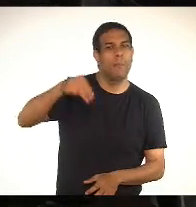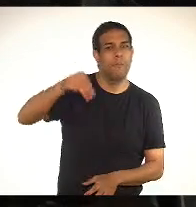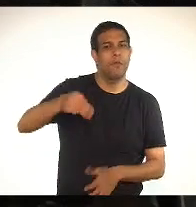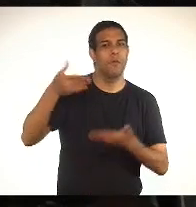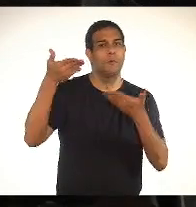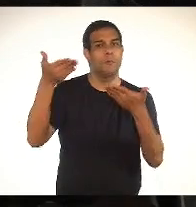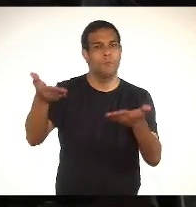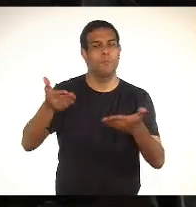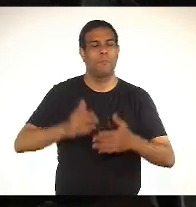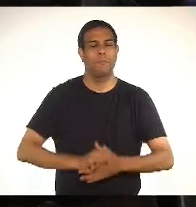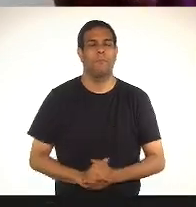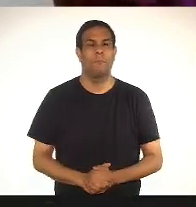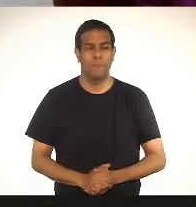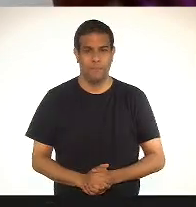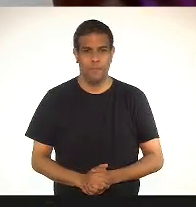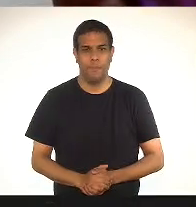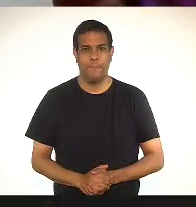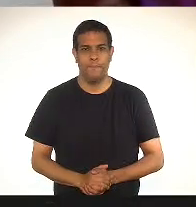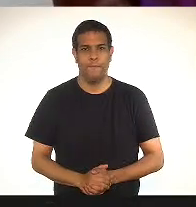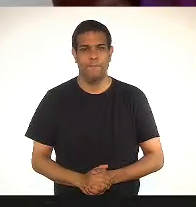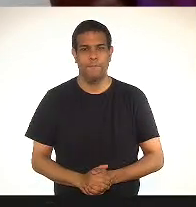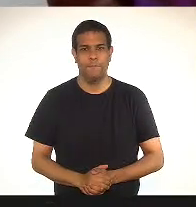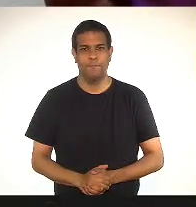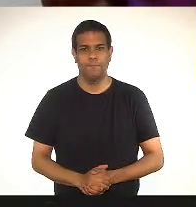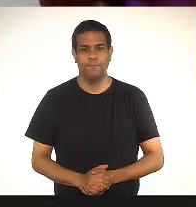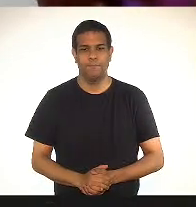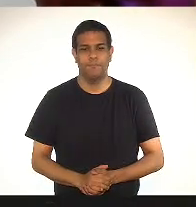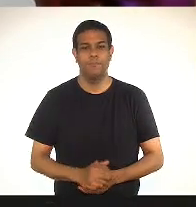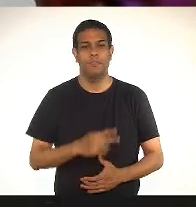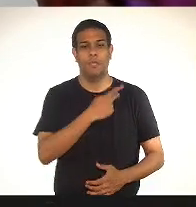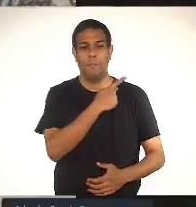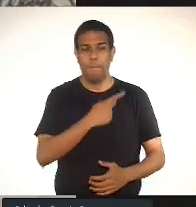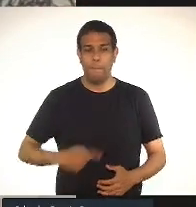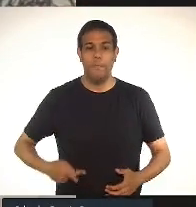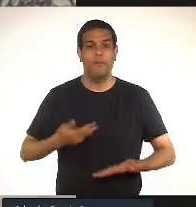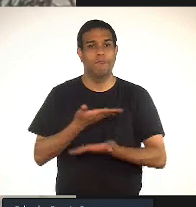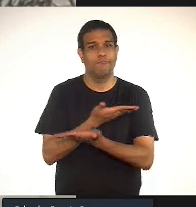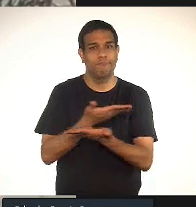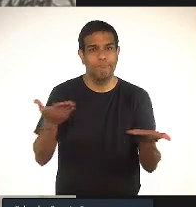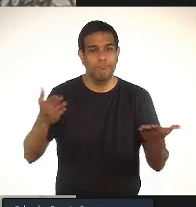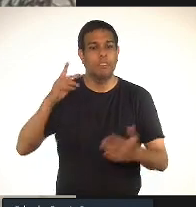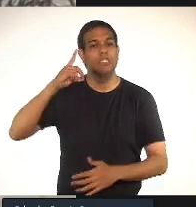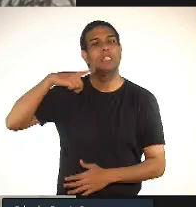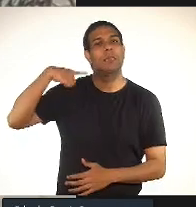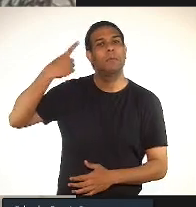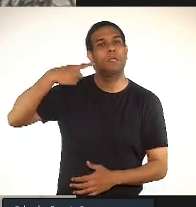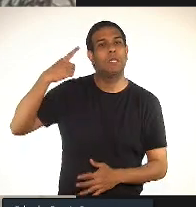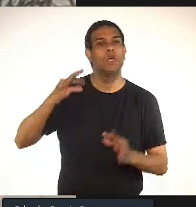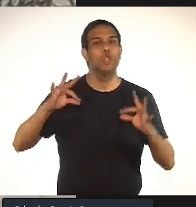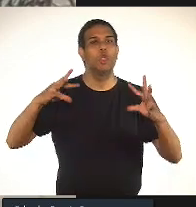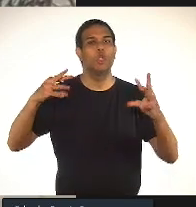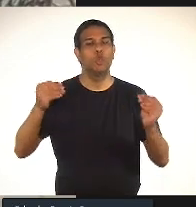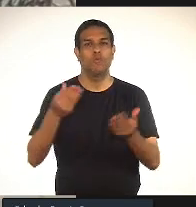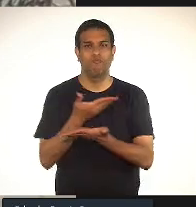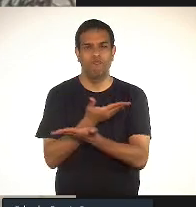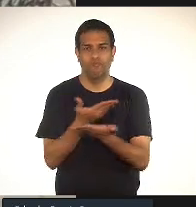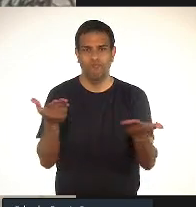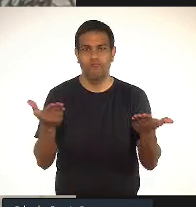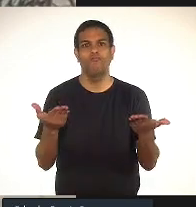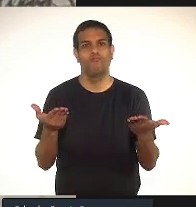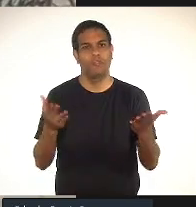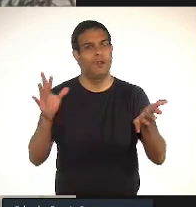regimentais. Esquecendo aqui. Senhor presidente, senhoras deputadas, senhores deputados,